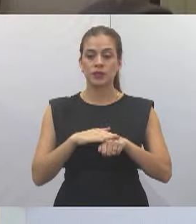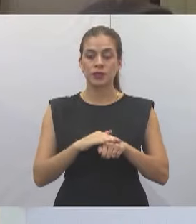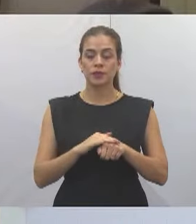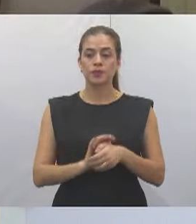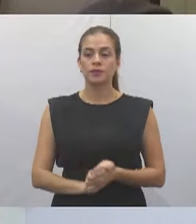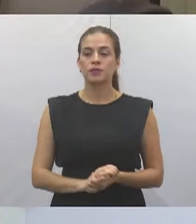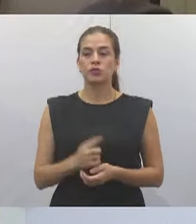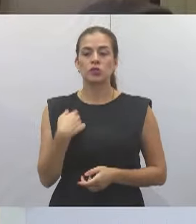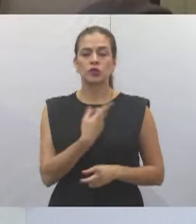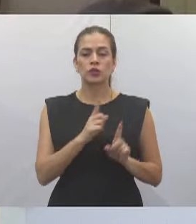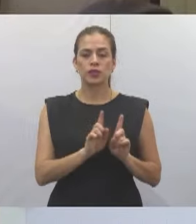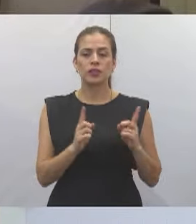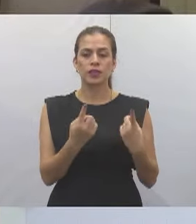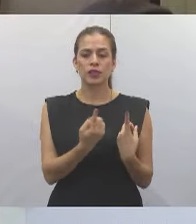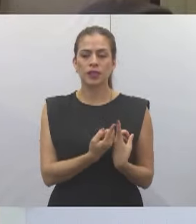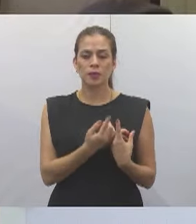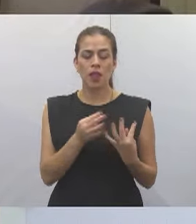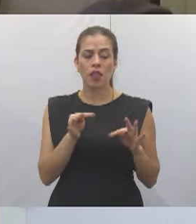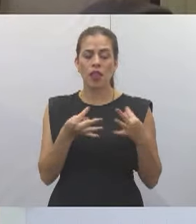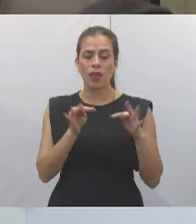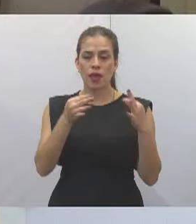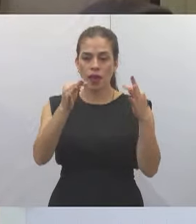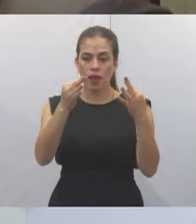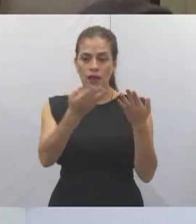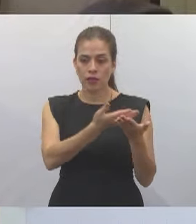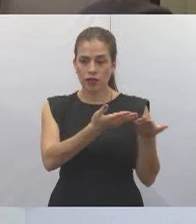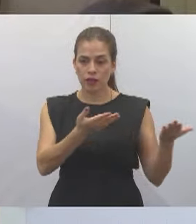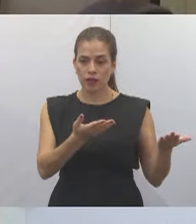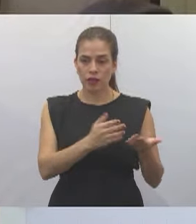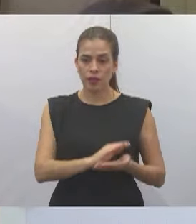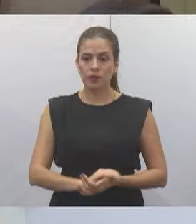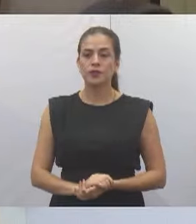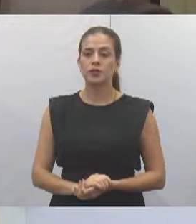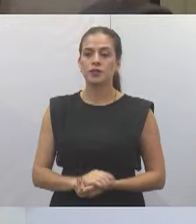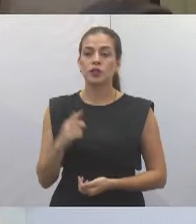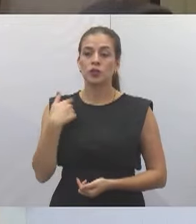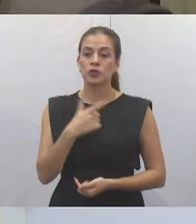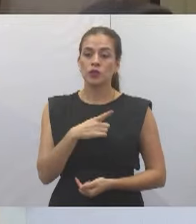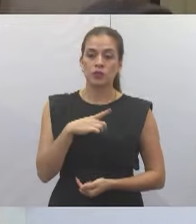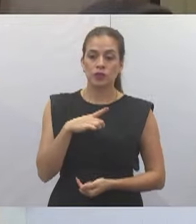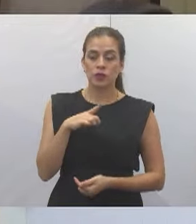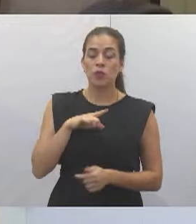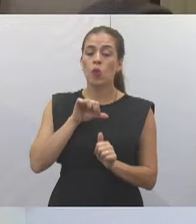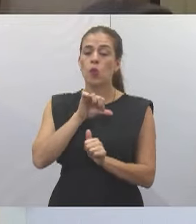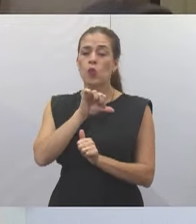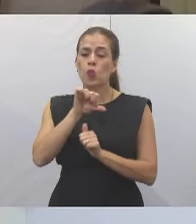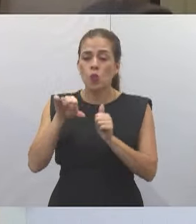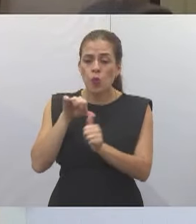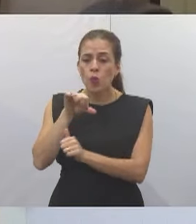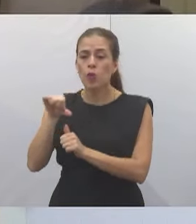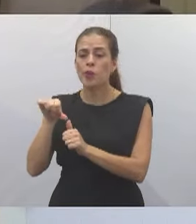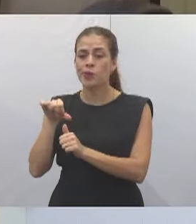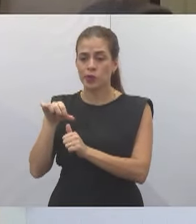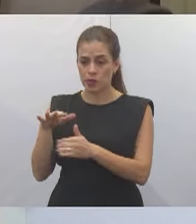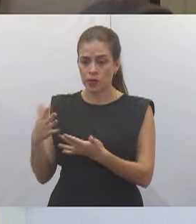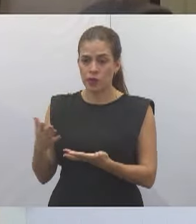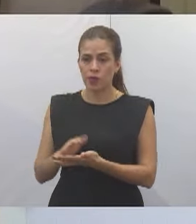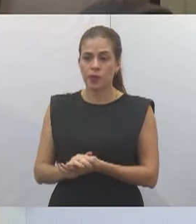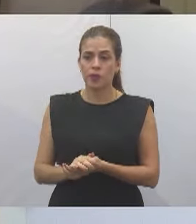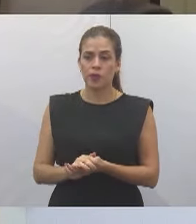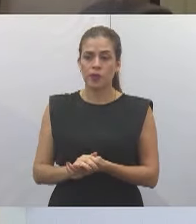A nossa equipe, que é totalmente técnica, está aqui hoje, presente. Nós tivemos algumas modificações.